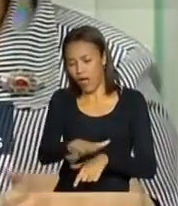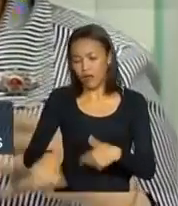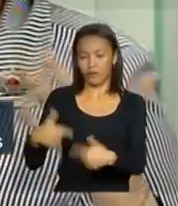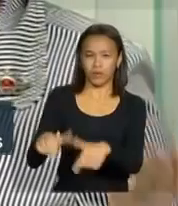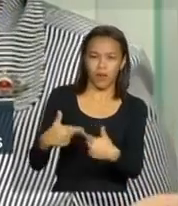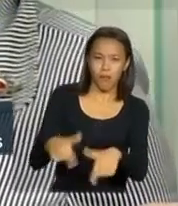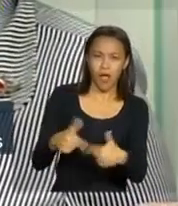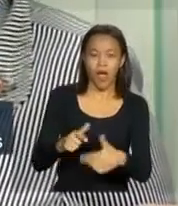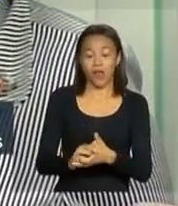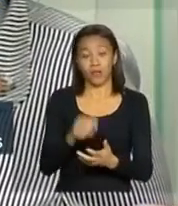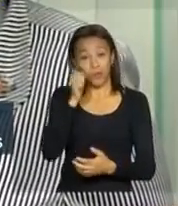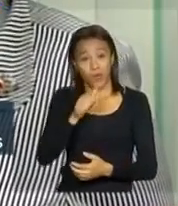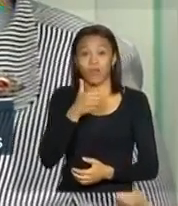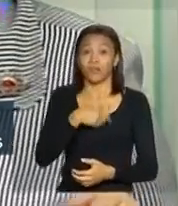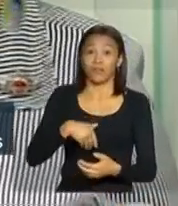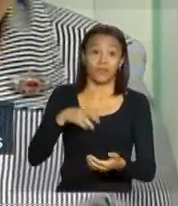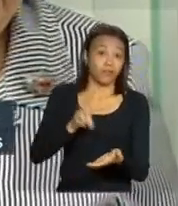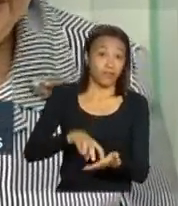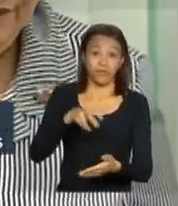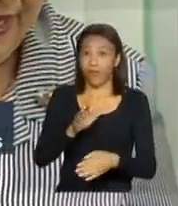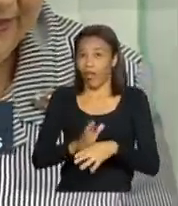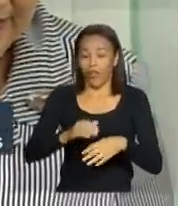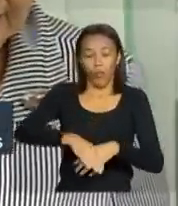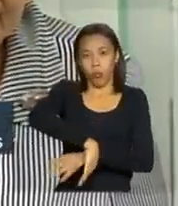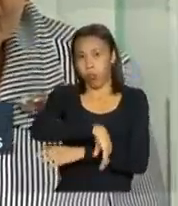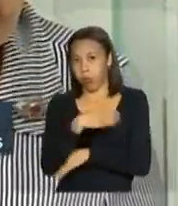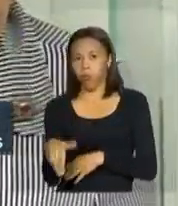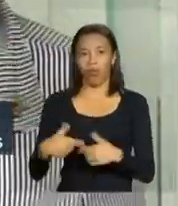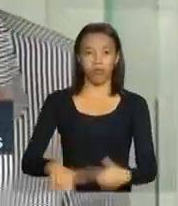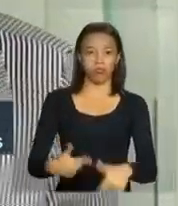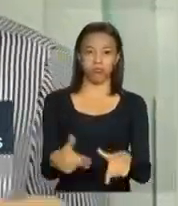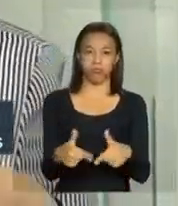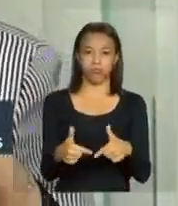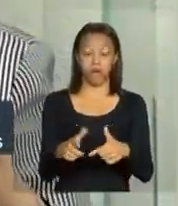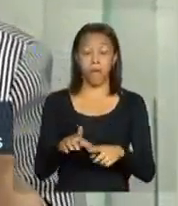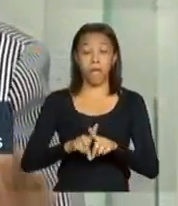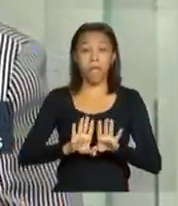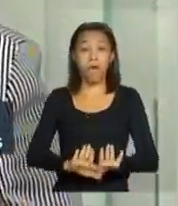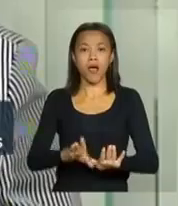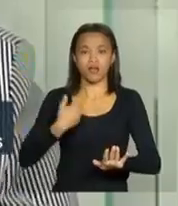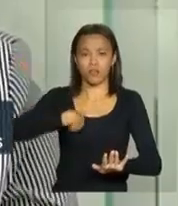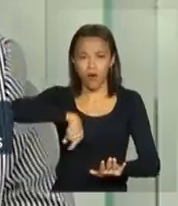dupla jornada de trabalho, né? Mas nós